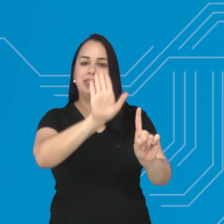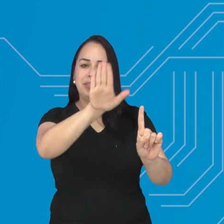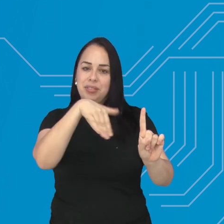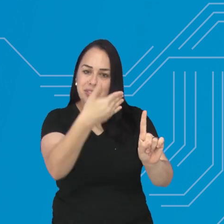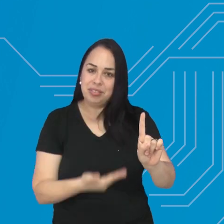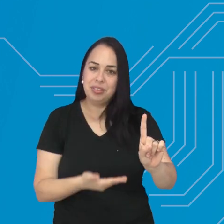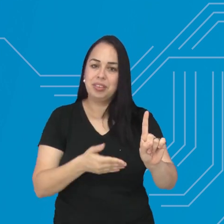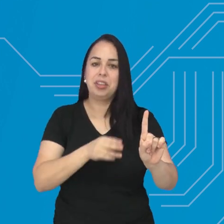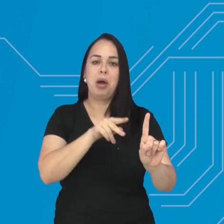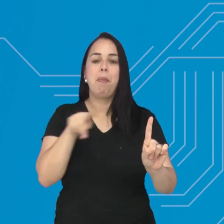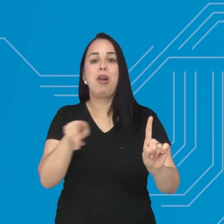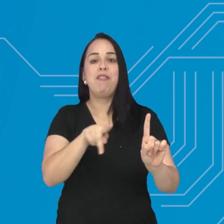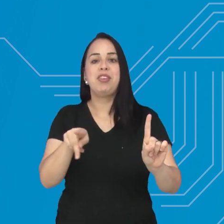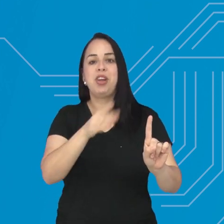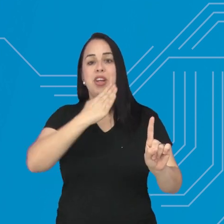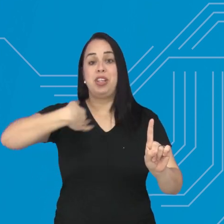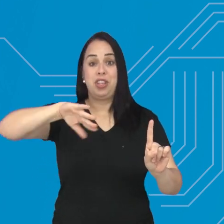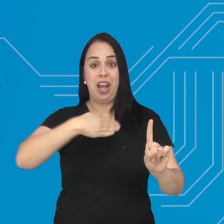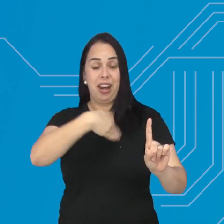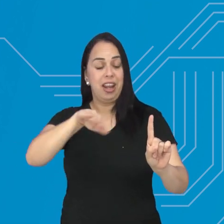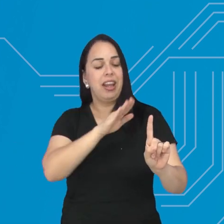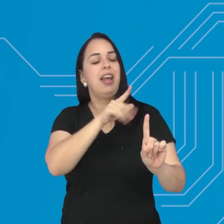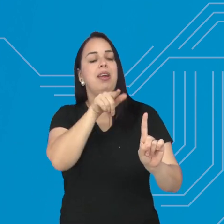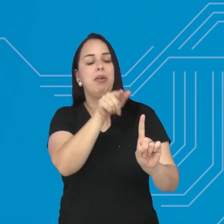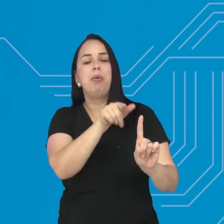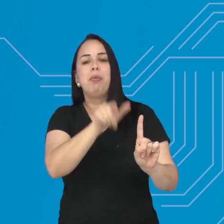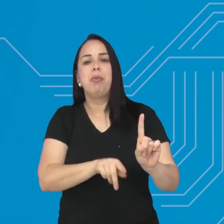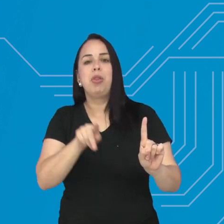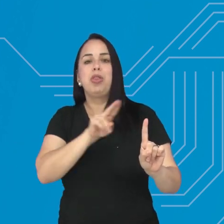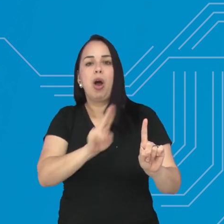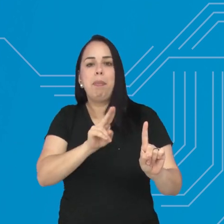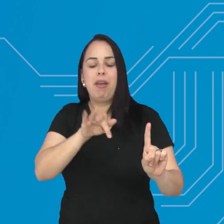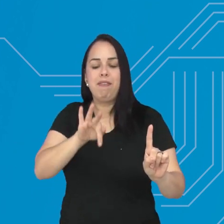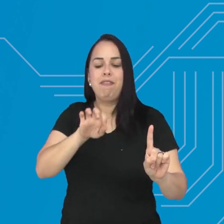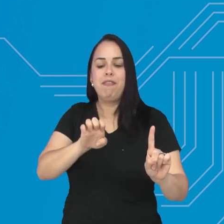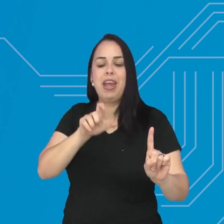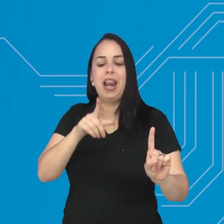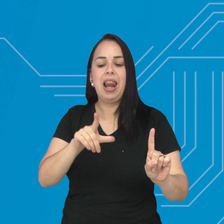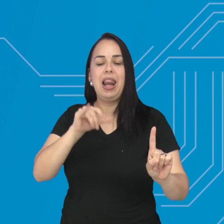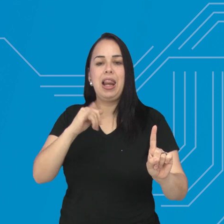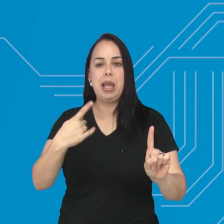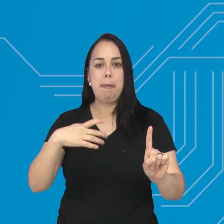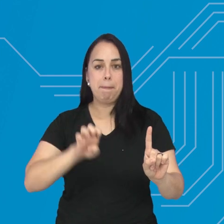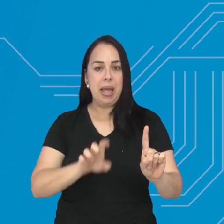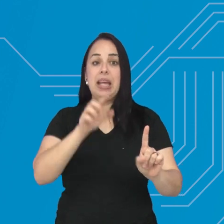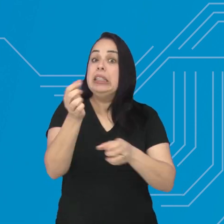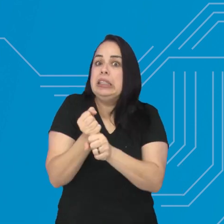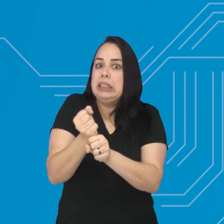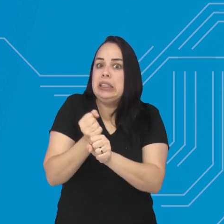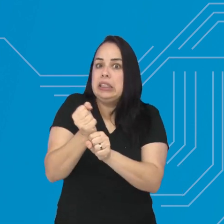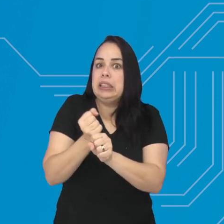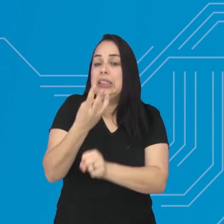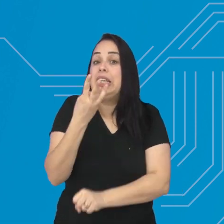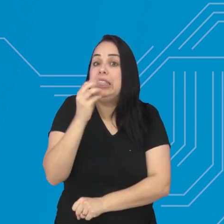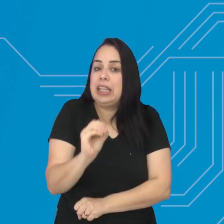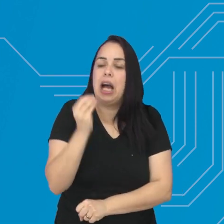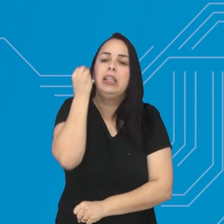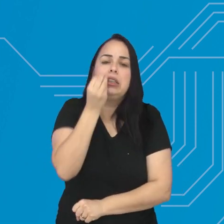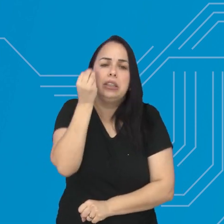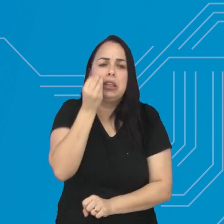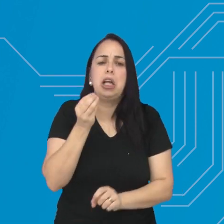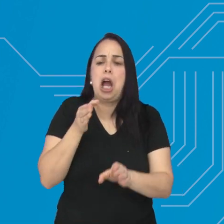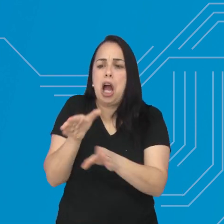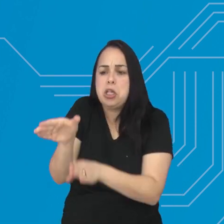de cidadão joseense ao mestre de karatê Felipe Ferreira dos Santos. Há mais de 30 anos ele forma alunos com base na cultura